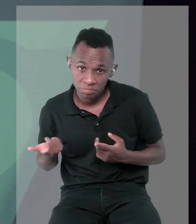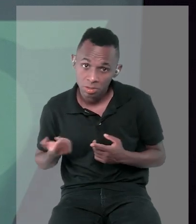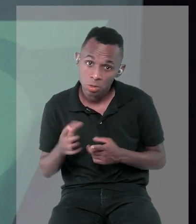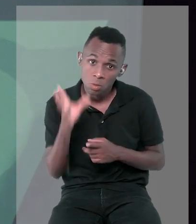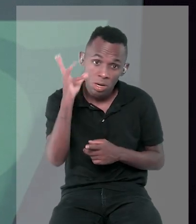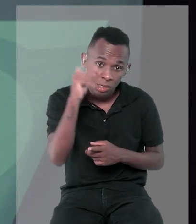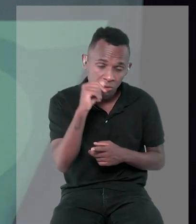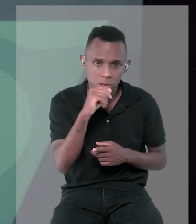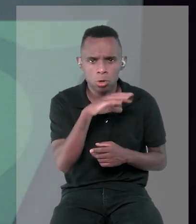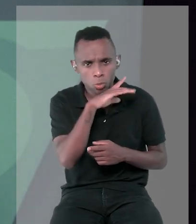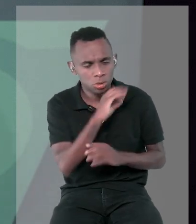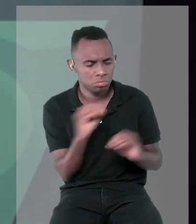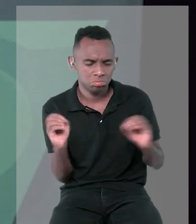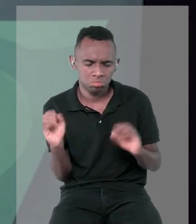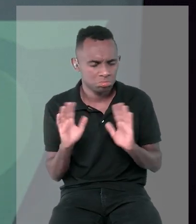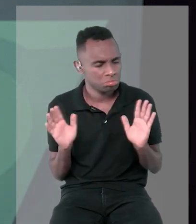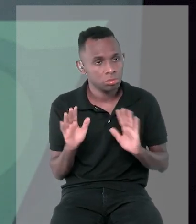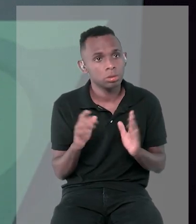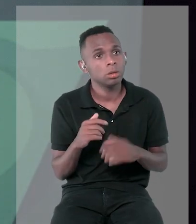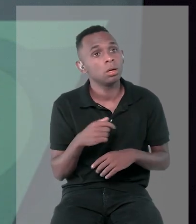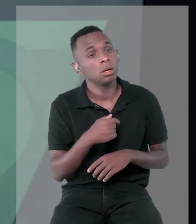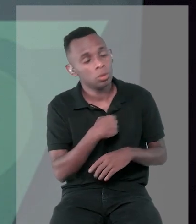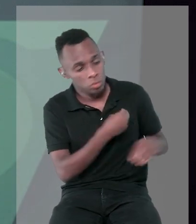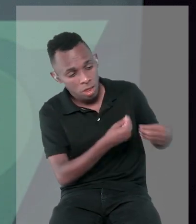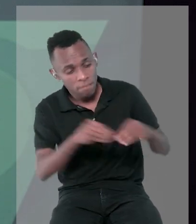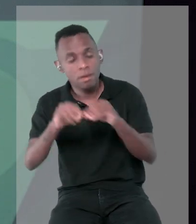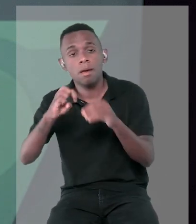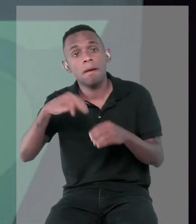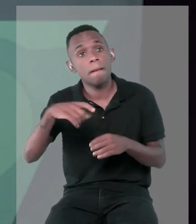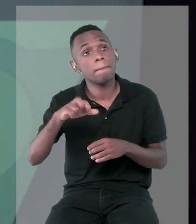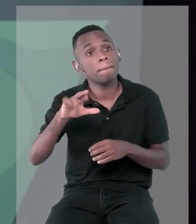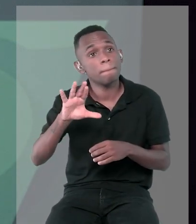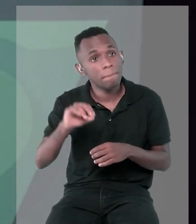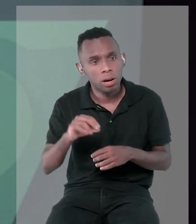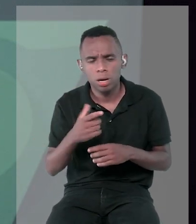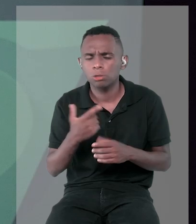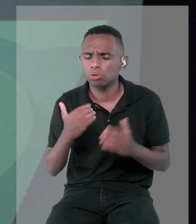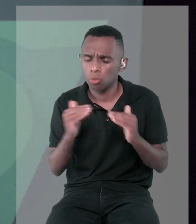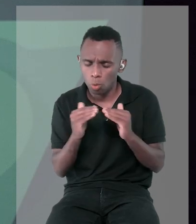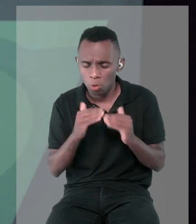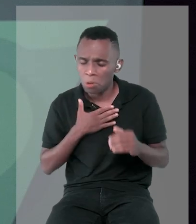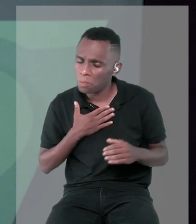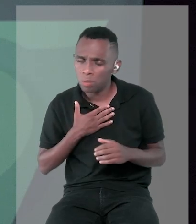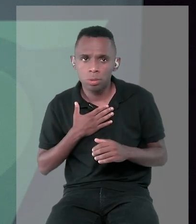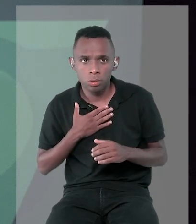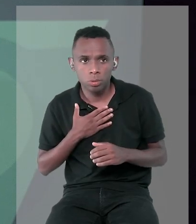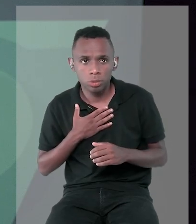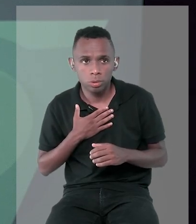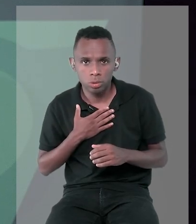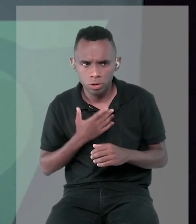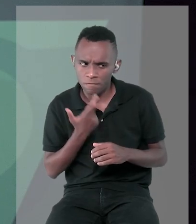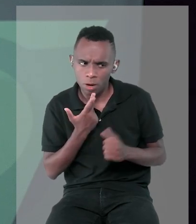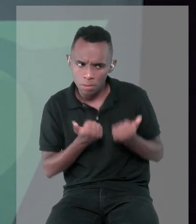eu achei que não é negativo. Eu levei o Márcio para assistir, ele também achou que não é. Você não falou